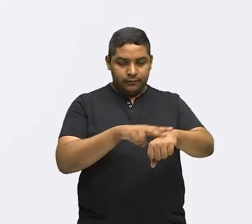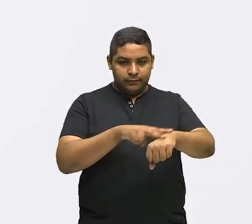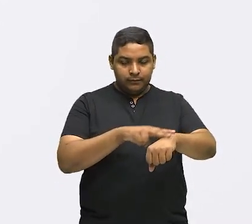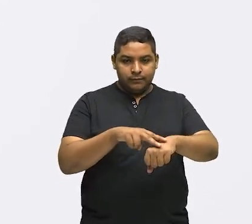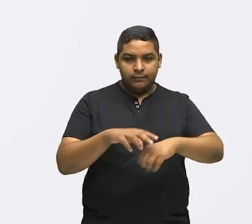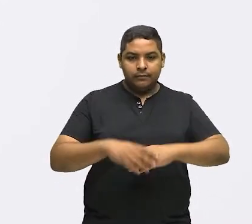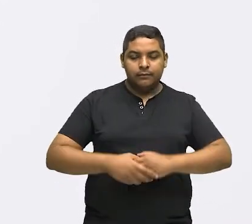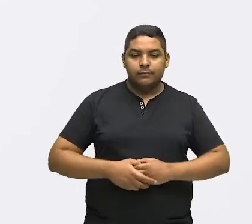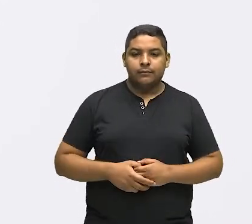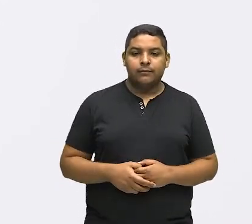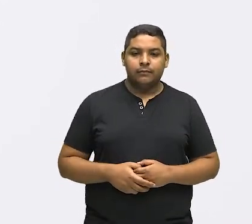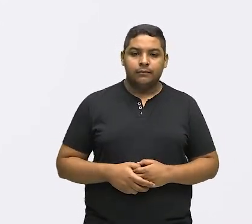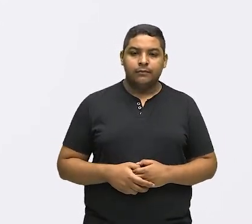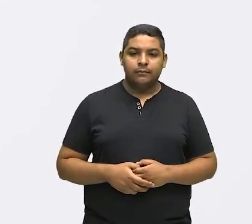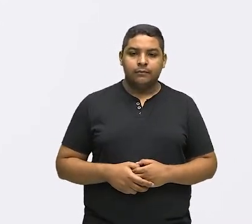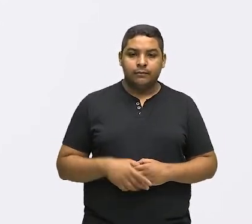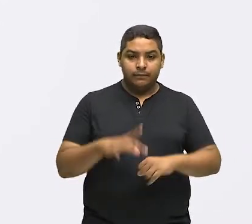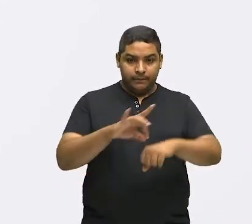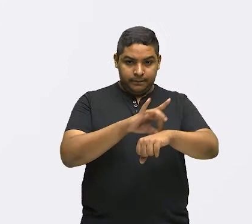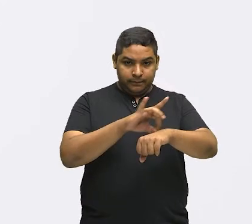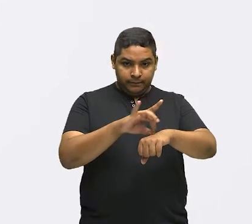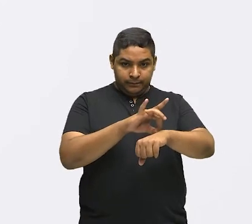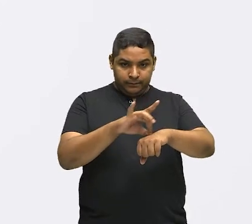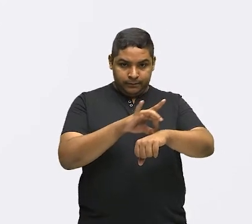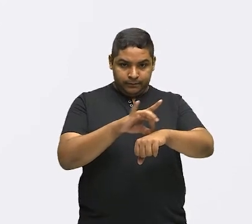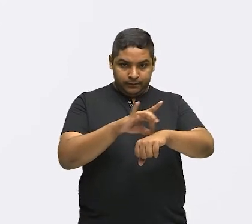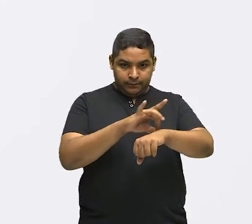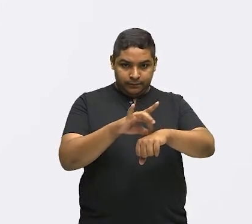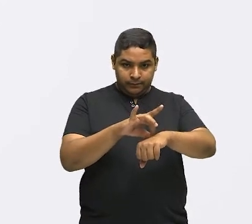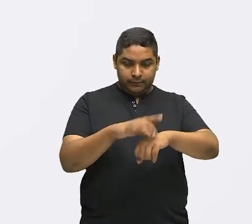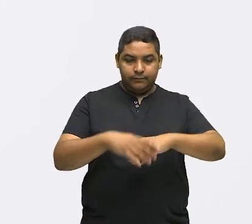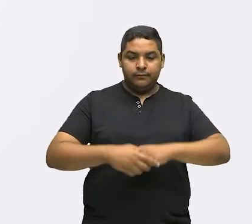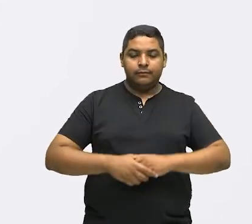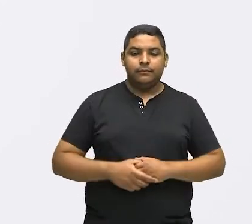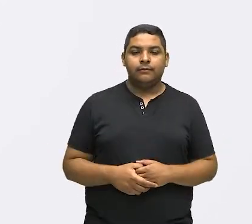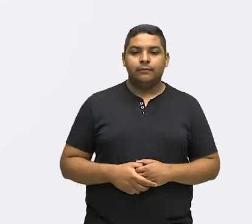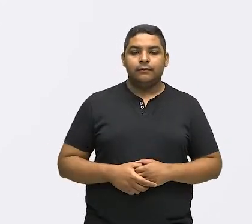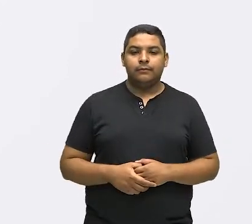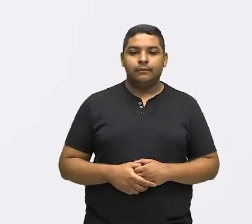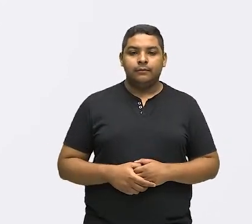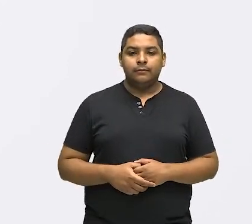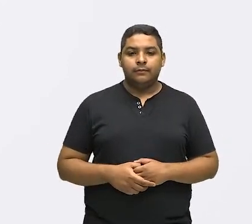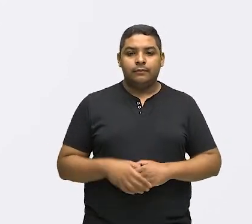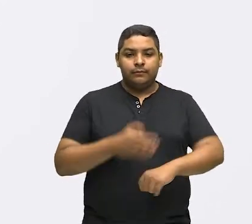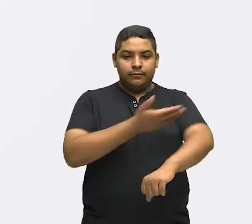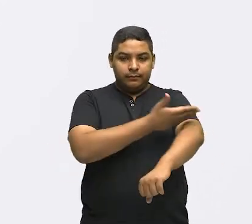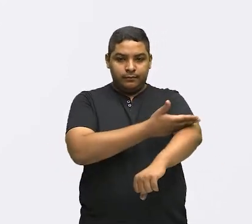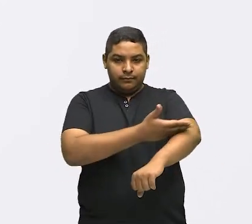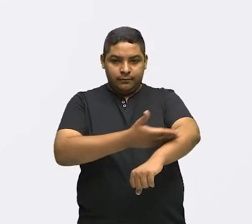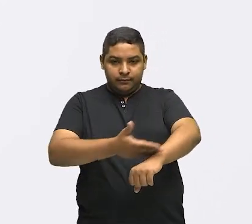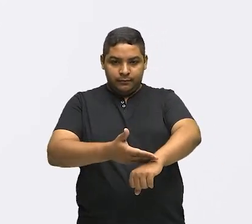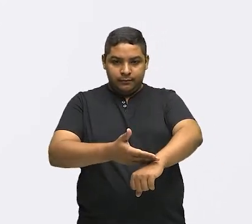black, black, que é o preto, white, white, o branco, e o